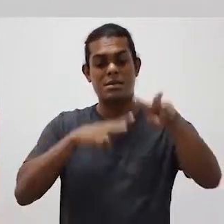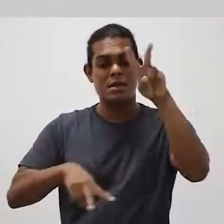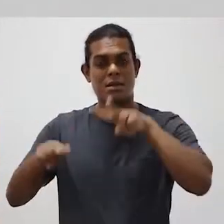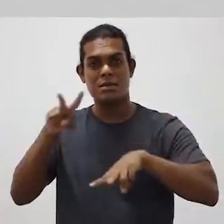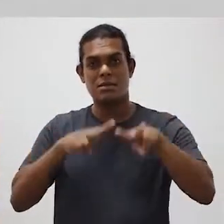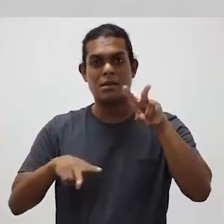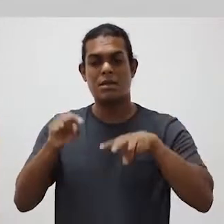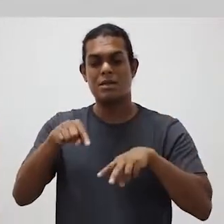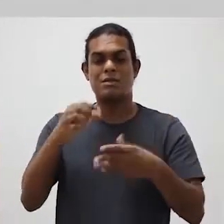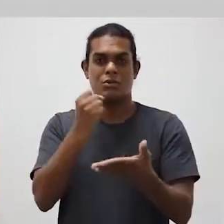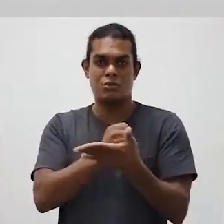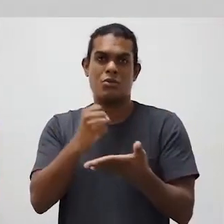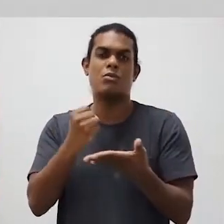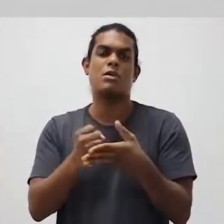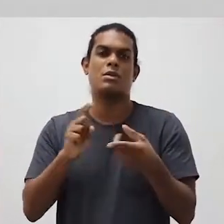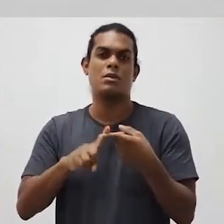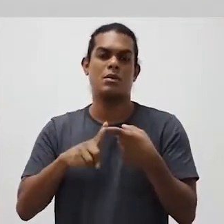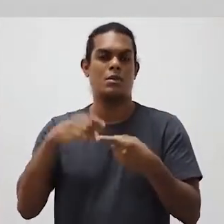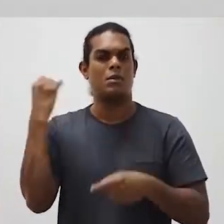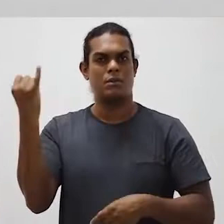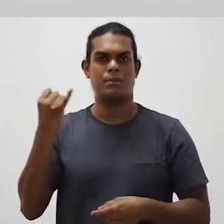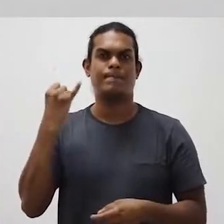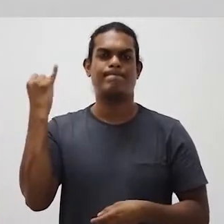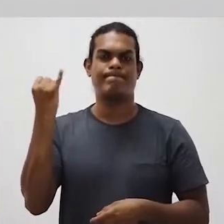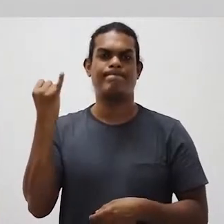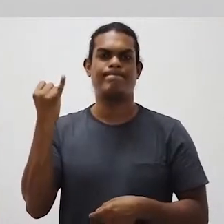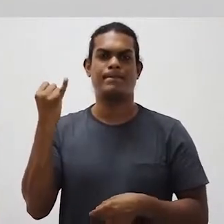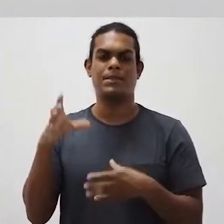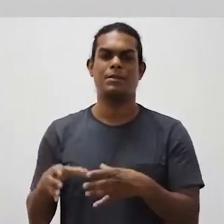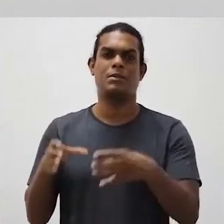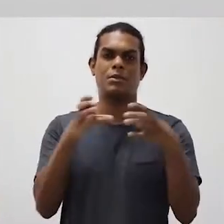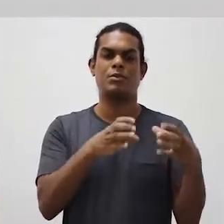Então, isso é importantíssimo para o transporte marítimo.